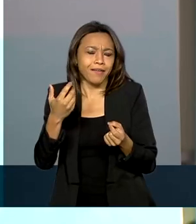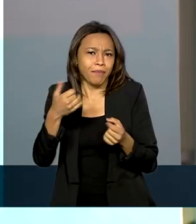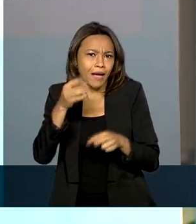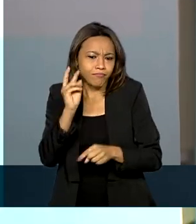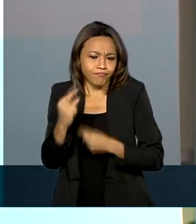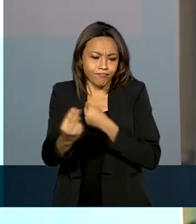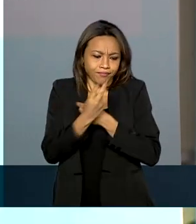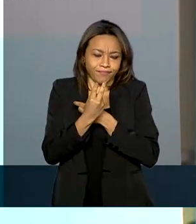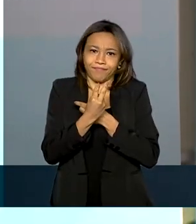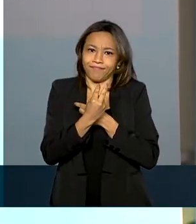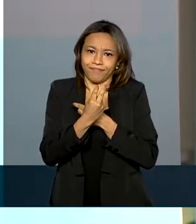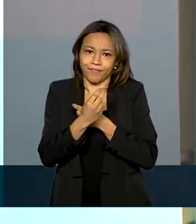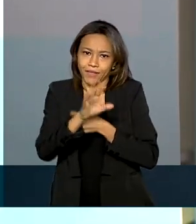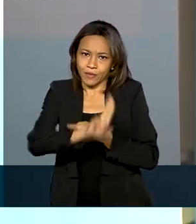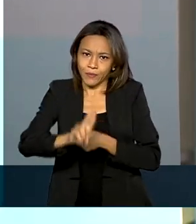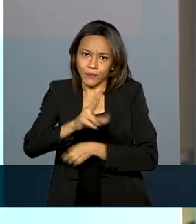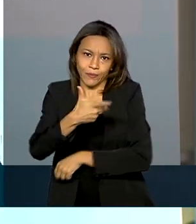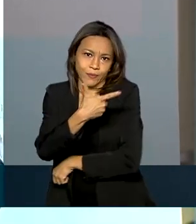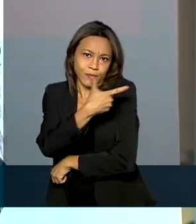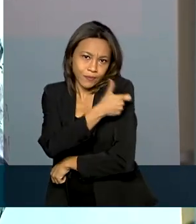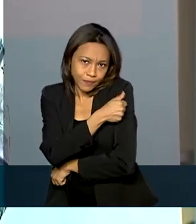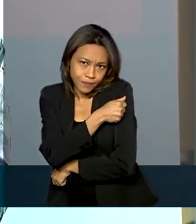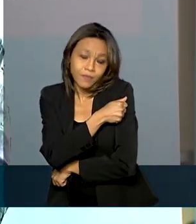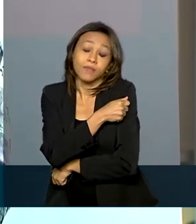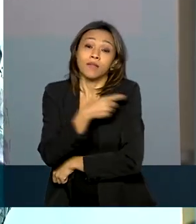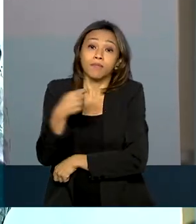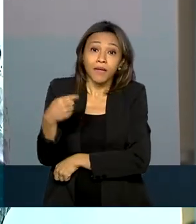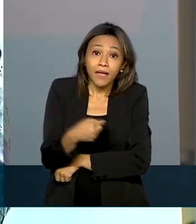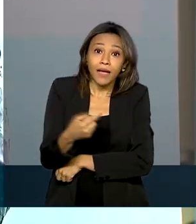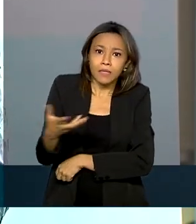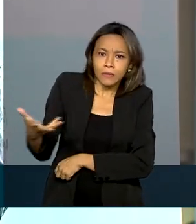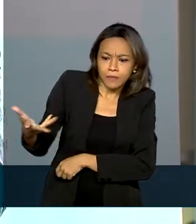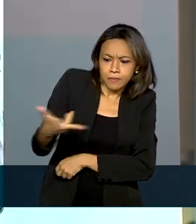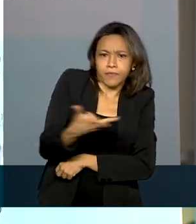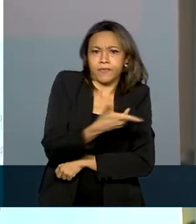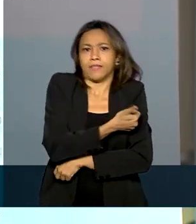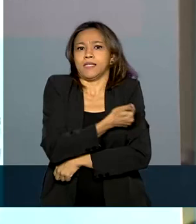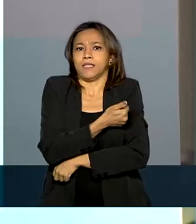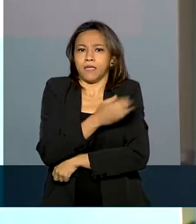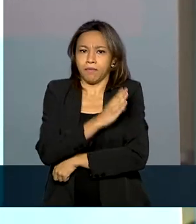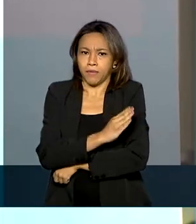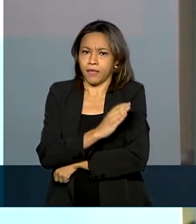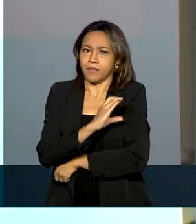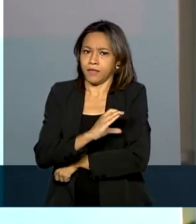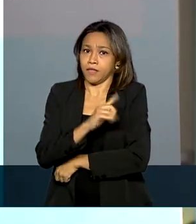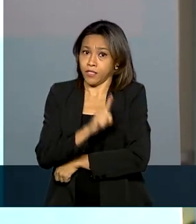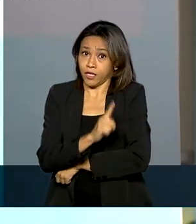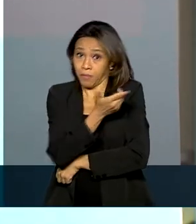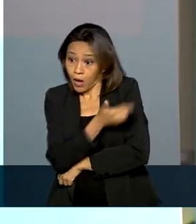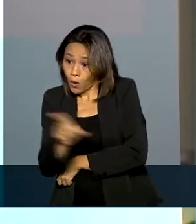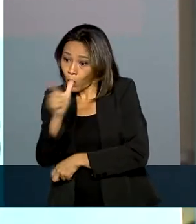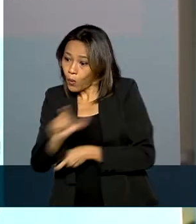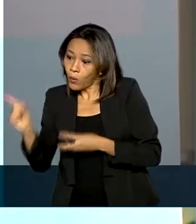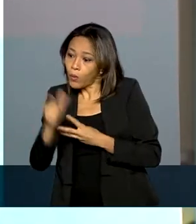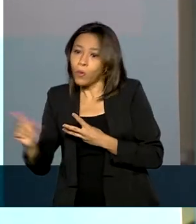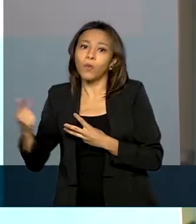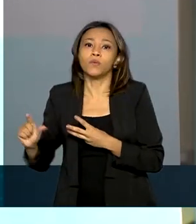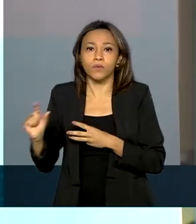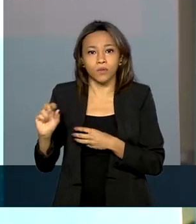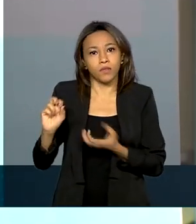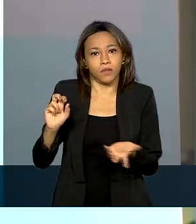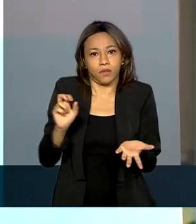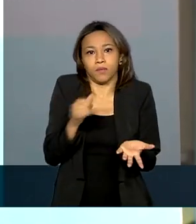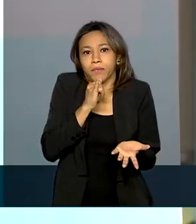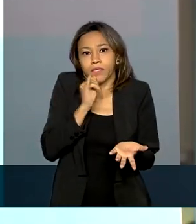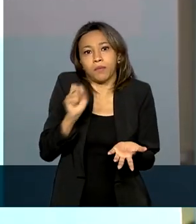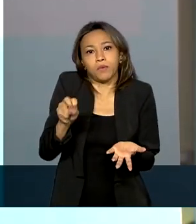pressa imunidade inata de forma que ela se tornasse mais eficientes para resposta a outros desafios Como